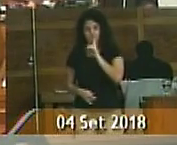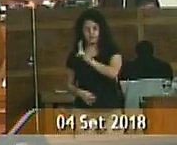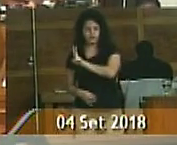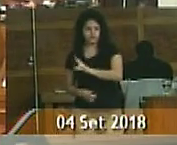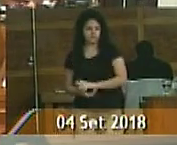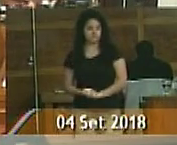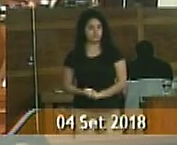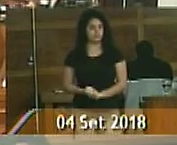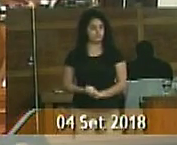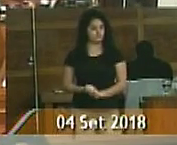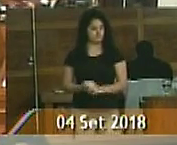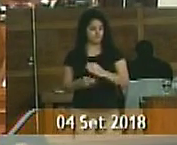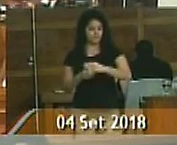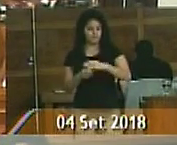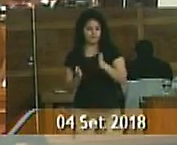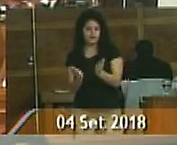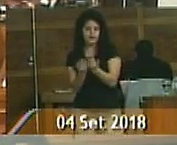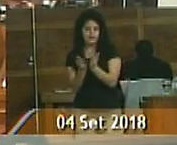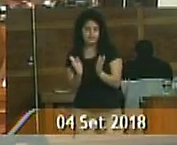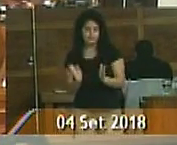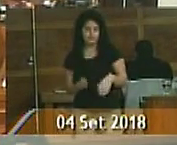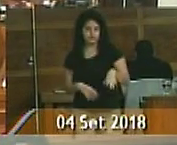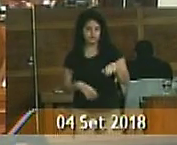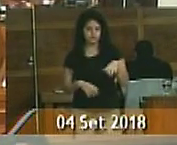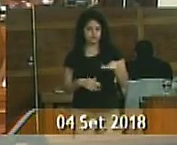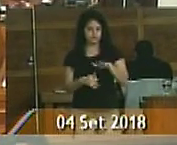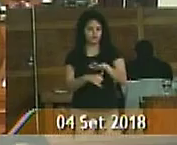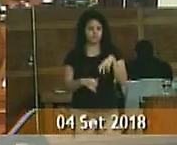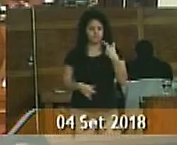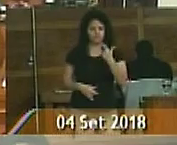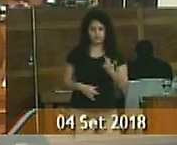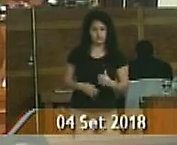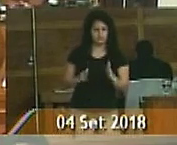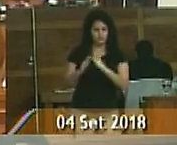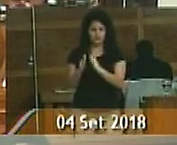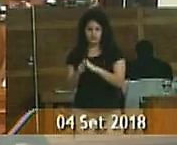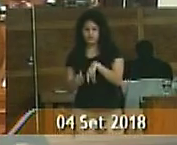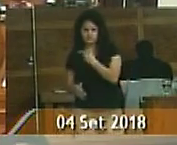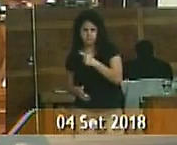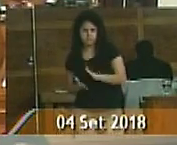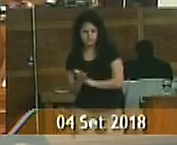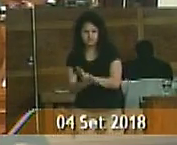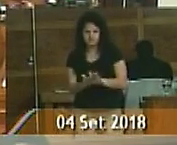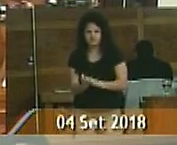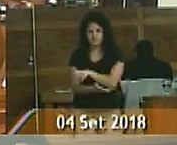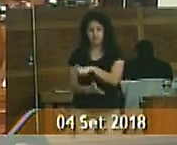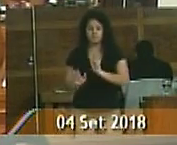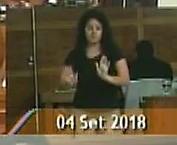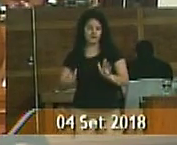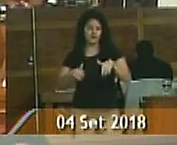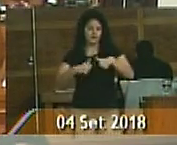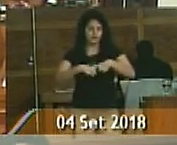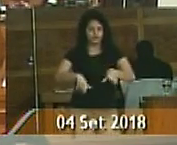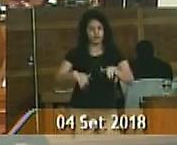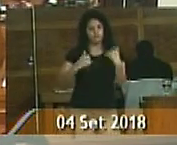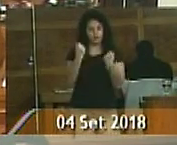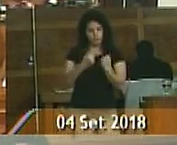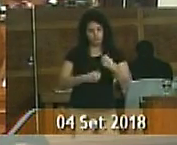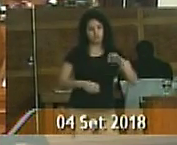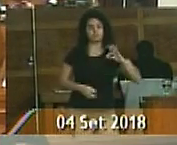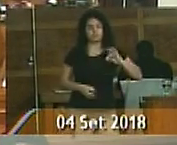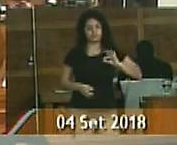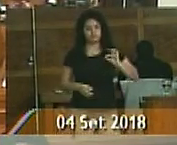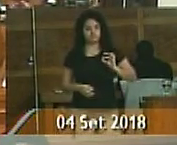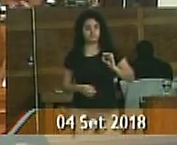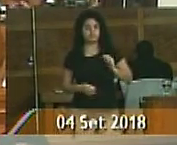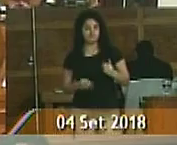Carindé? Na entrada da usina. Não tem uma casa de morador, não tem nada. E fica uma viatura do PROEX ali de noite